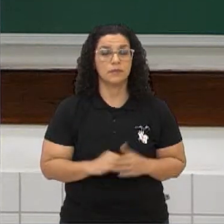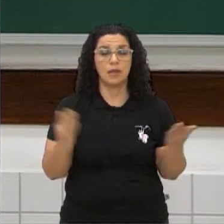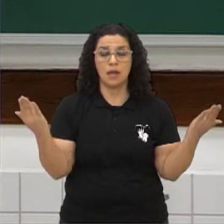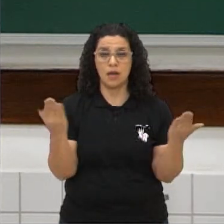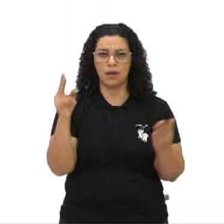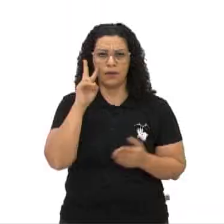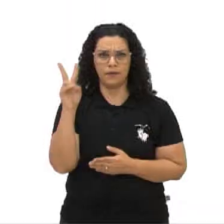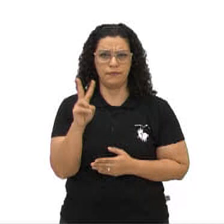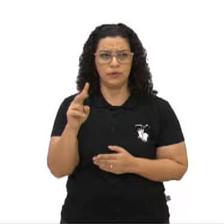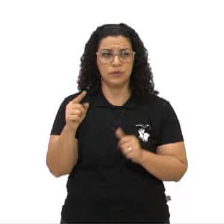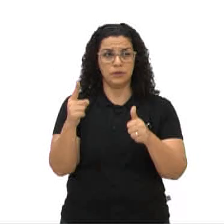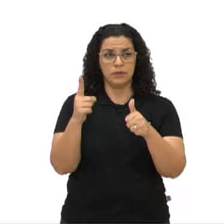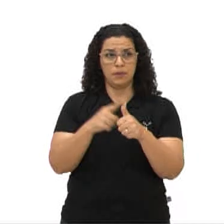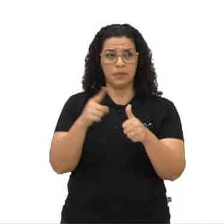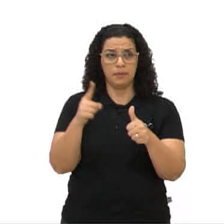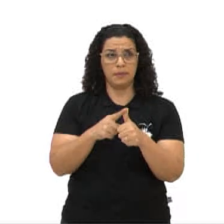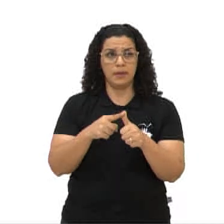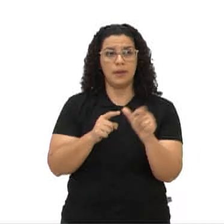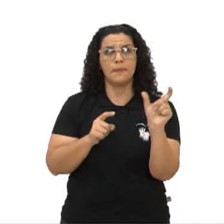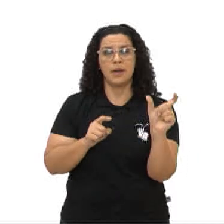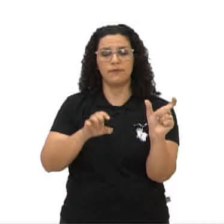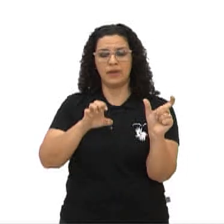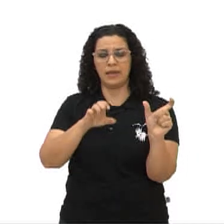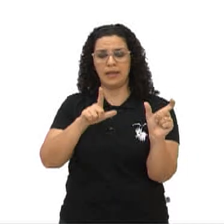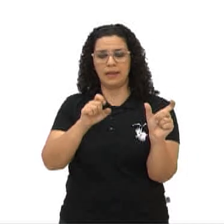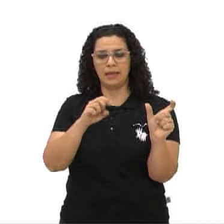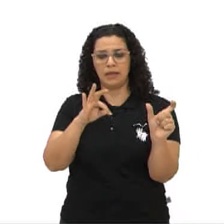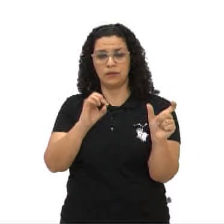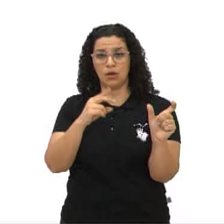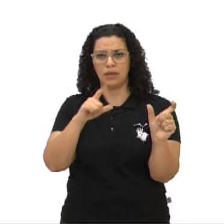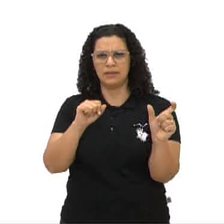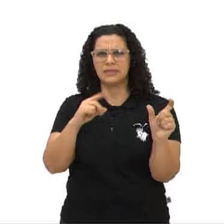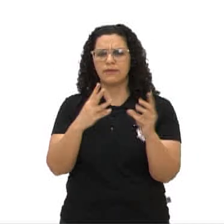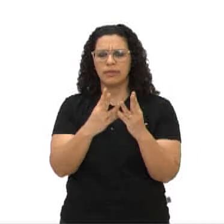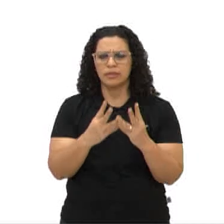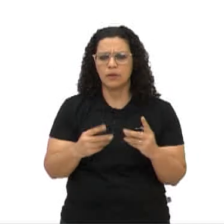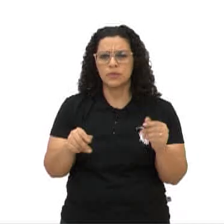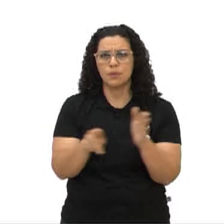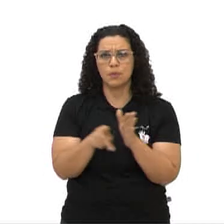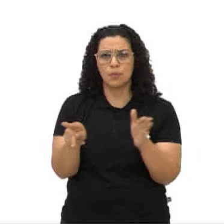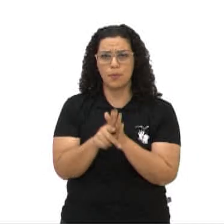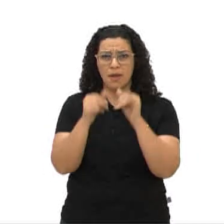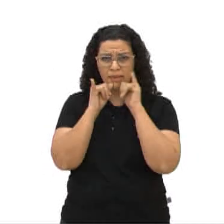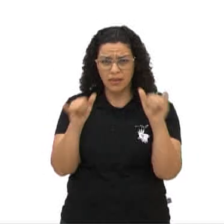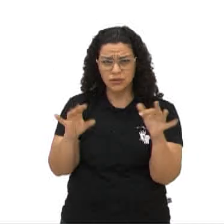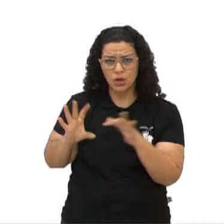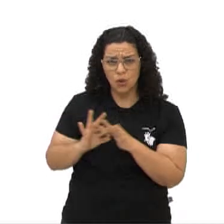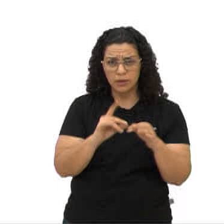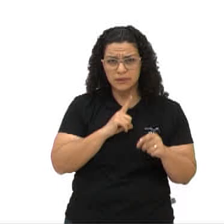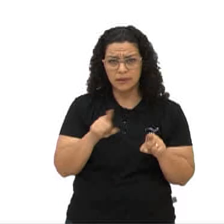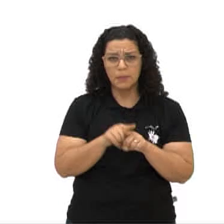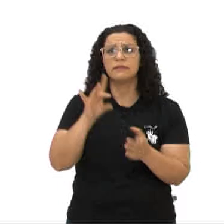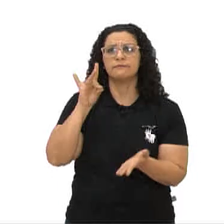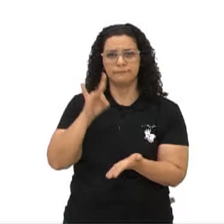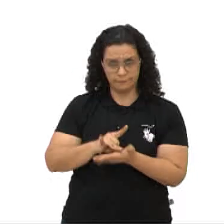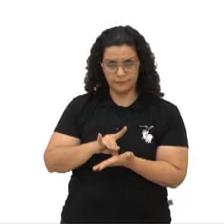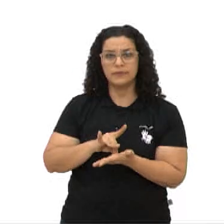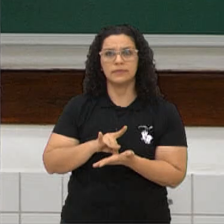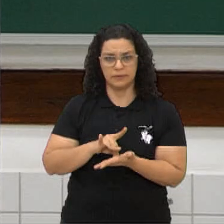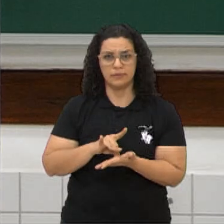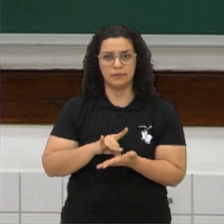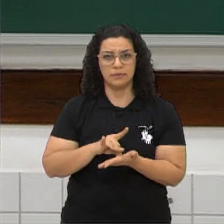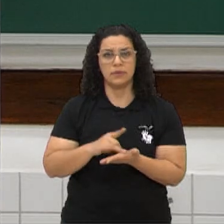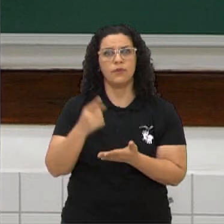Olha só. Então, a primeira. A palavra eletrólise significa decomposição por corrente elétrica. Verdadeiro, né?